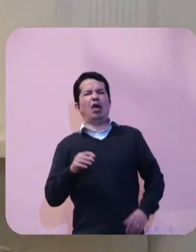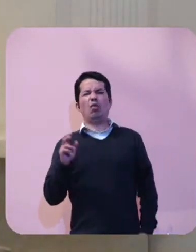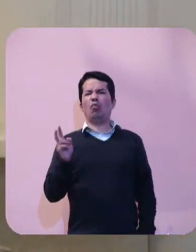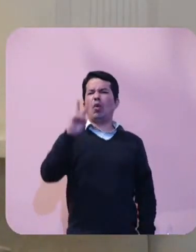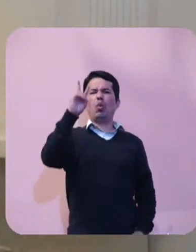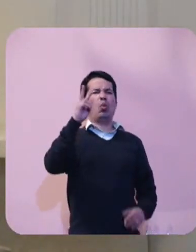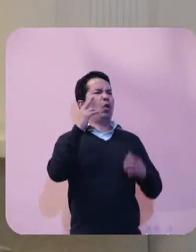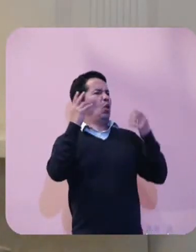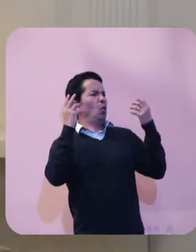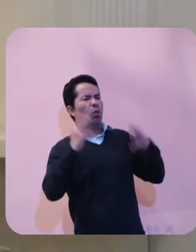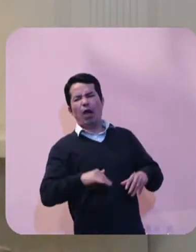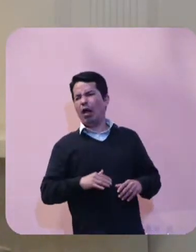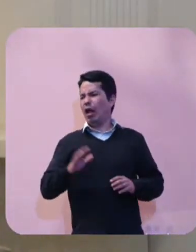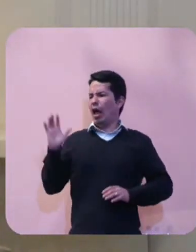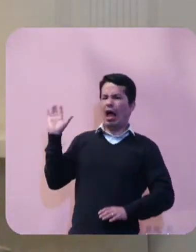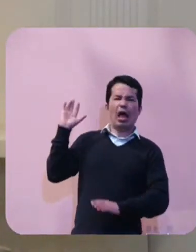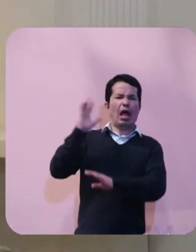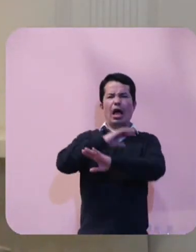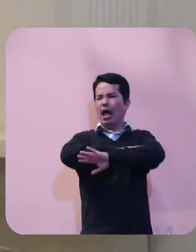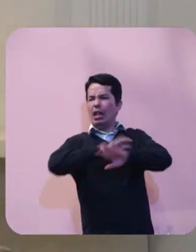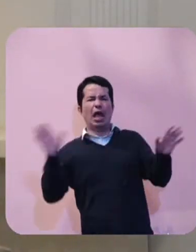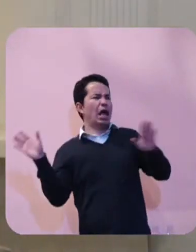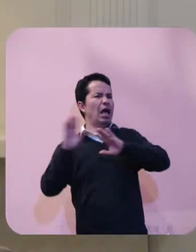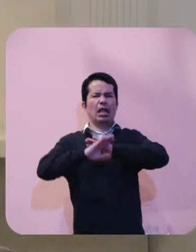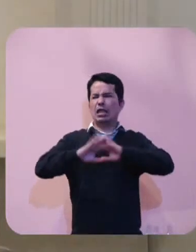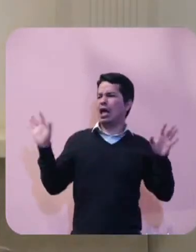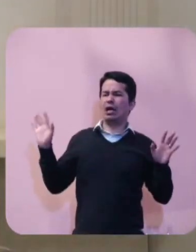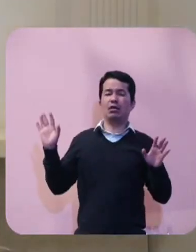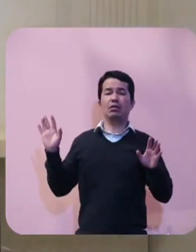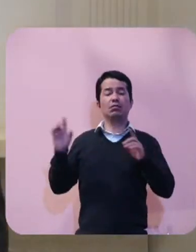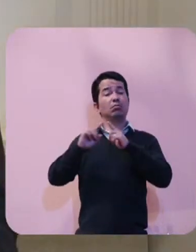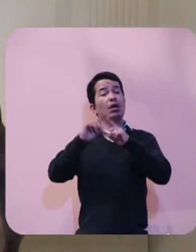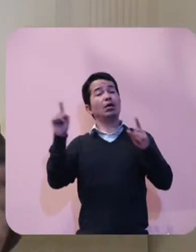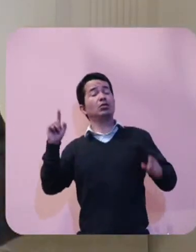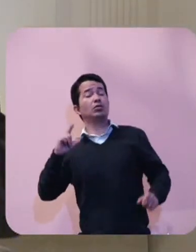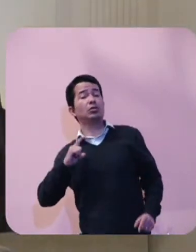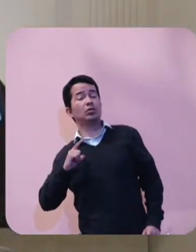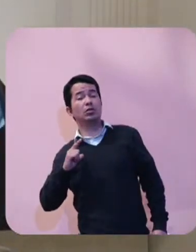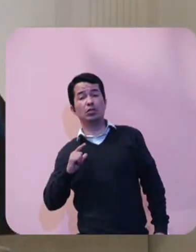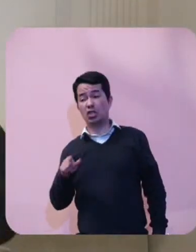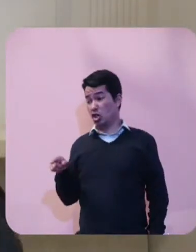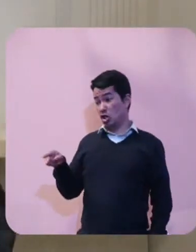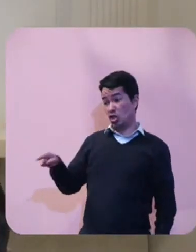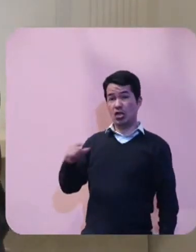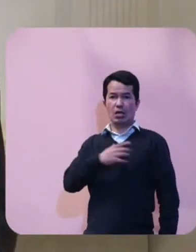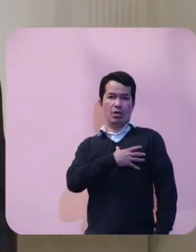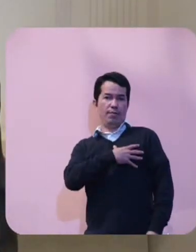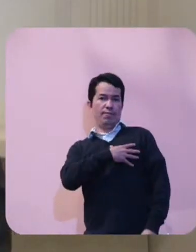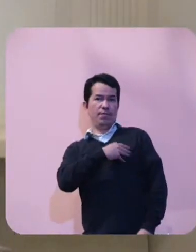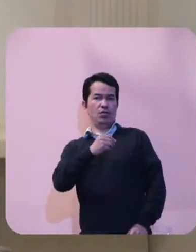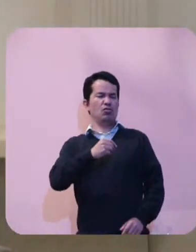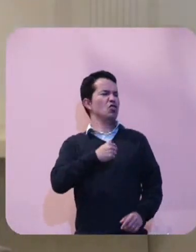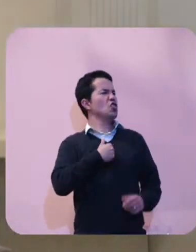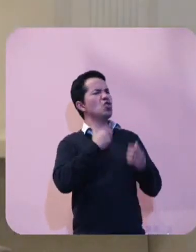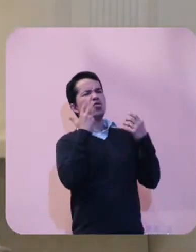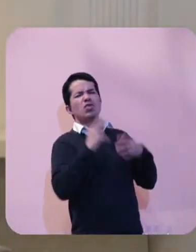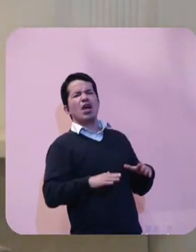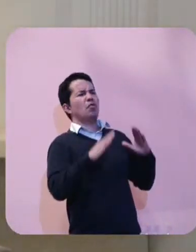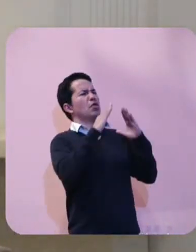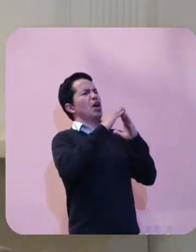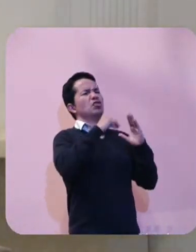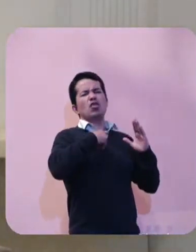E isso gerou muitos conflitos. Até que esse filho decidiu sair da sua casa.